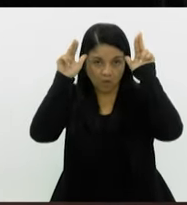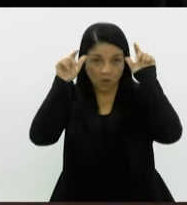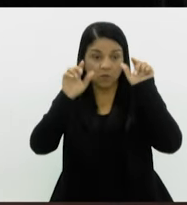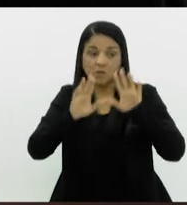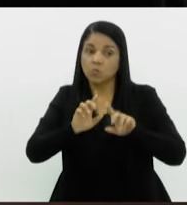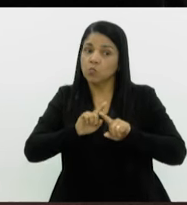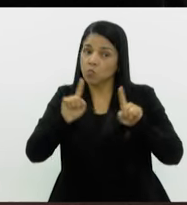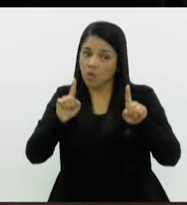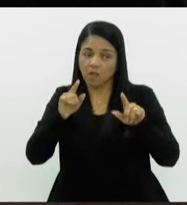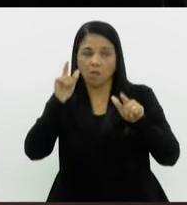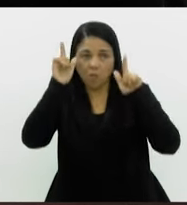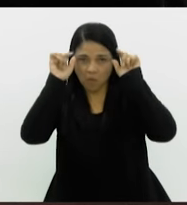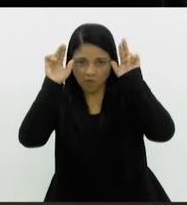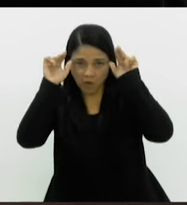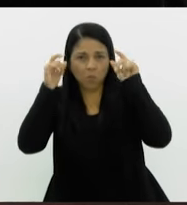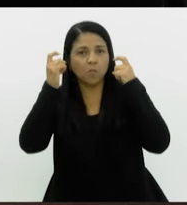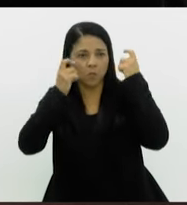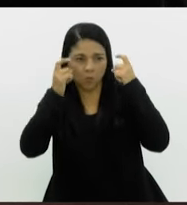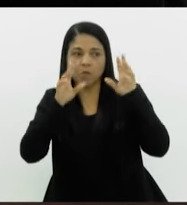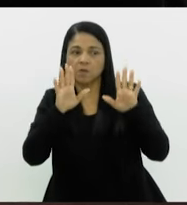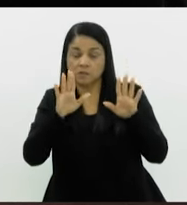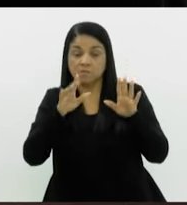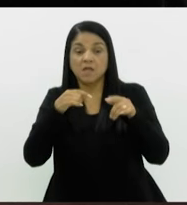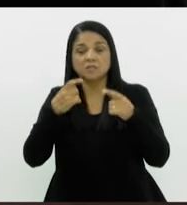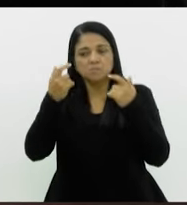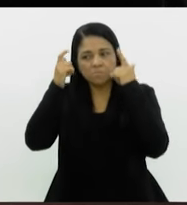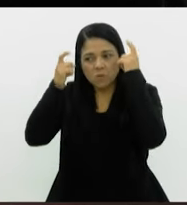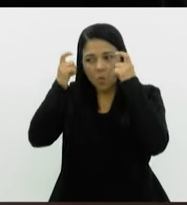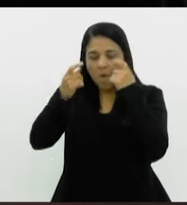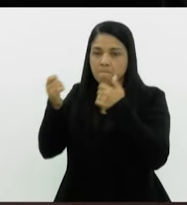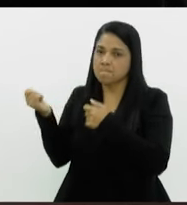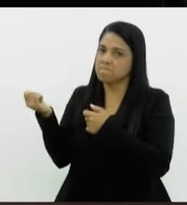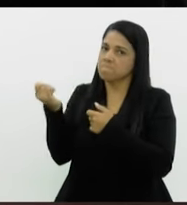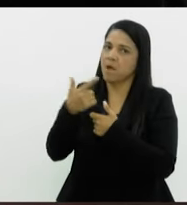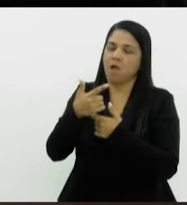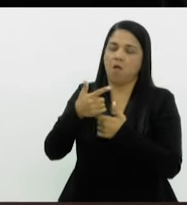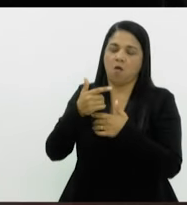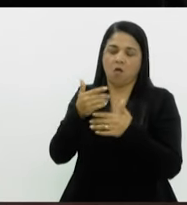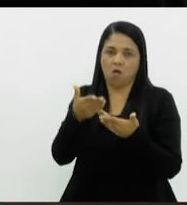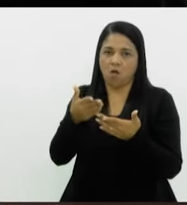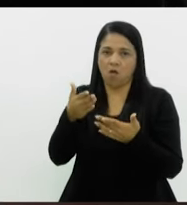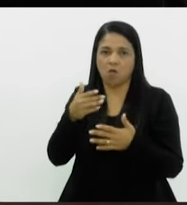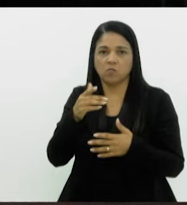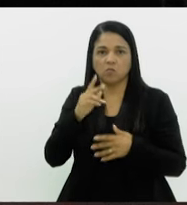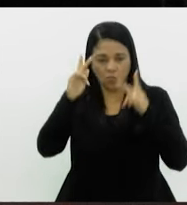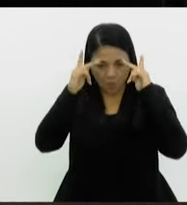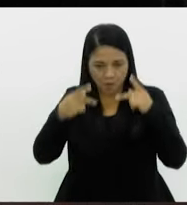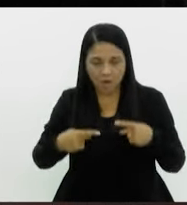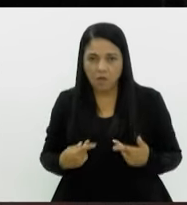justa, mas temos preocupações também ou muito maiores.